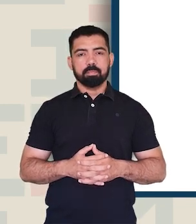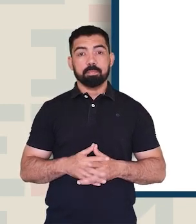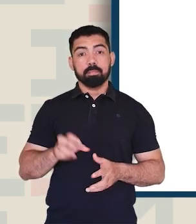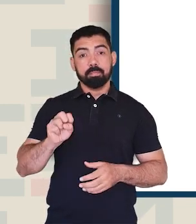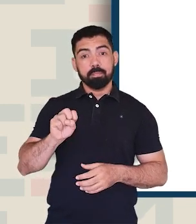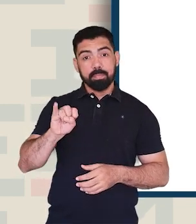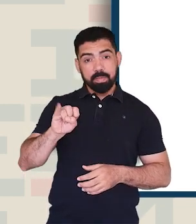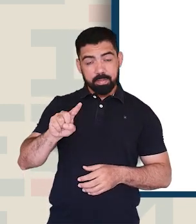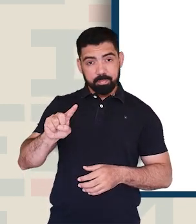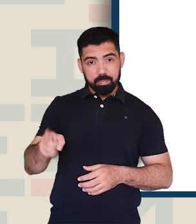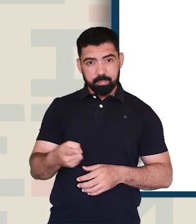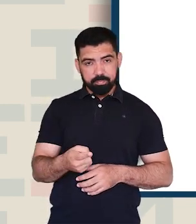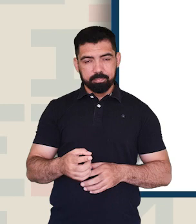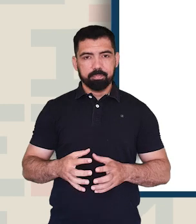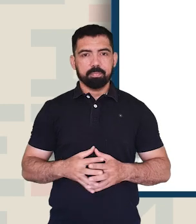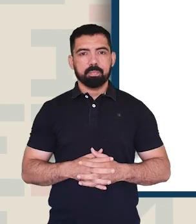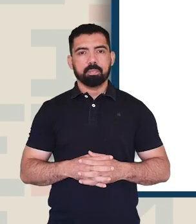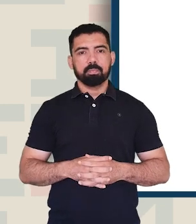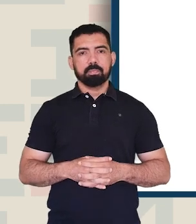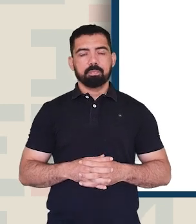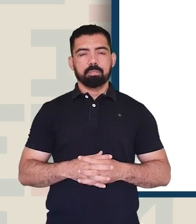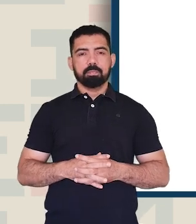Si maior.